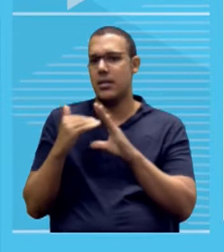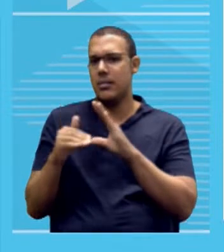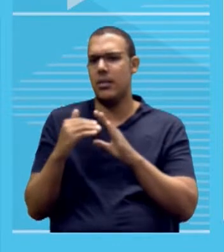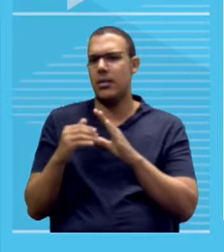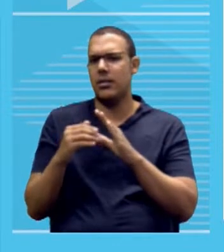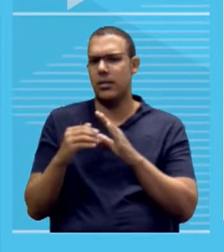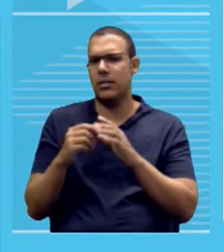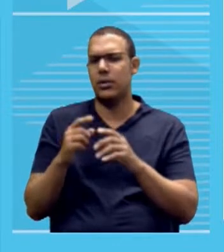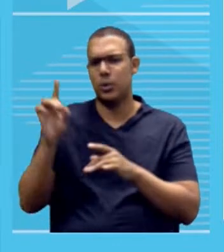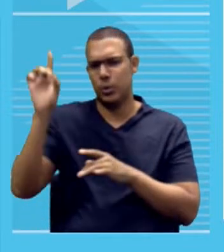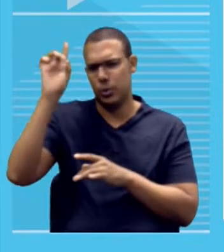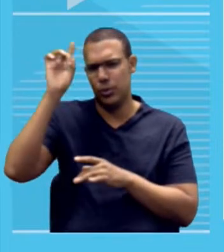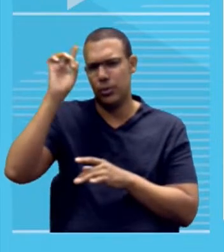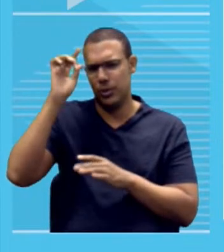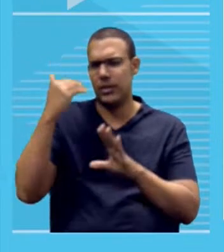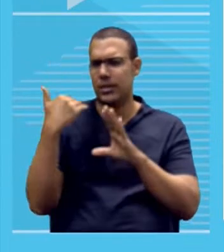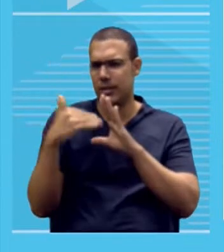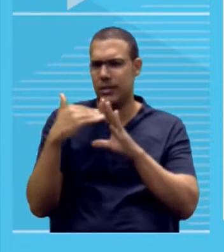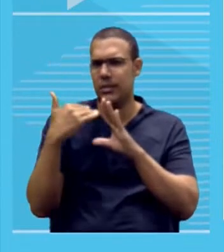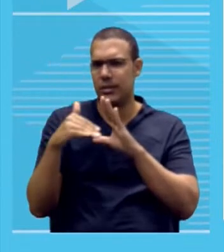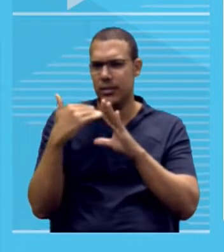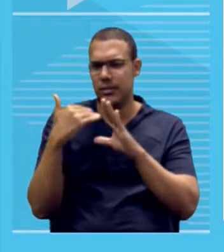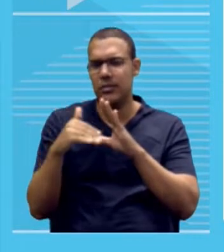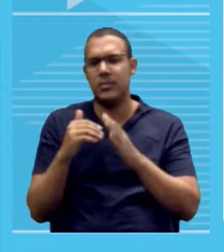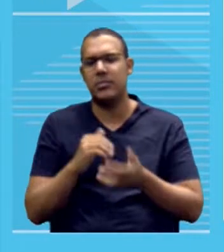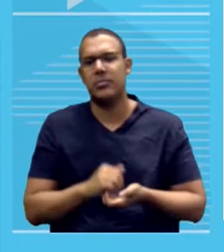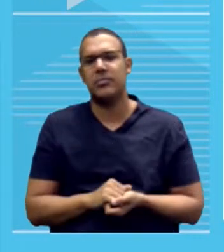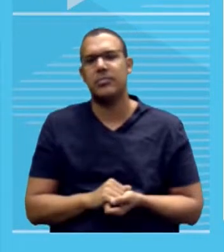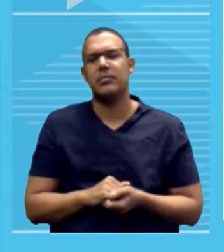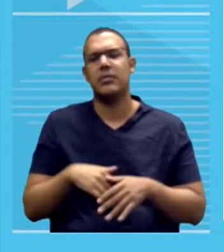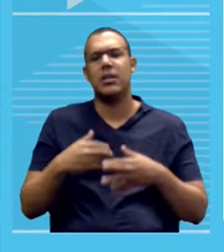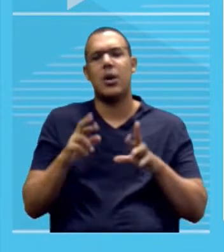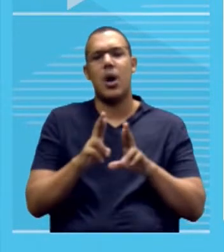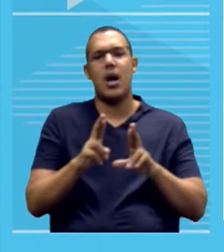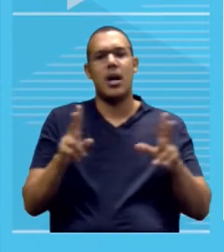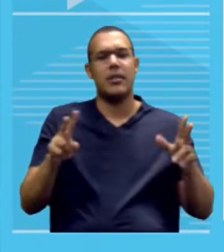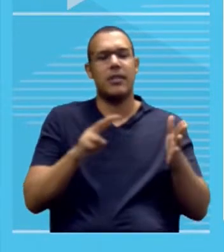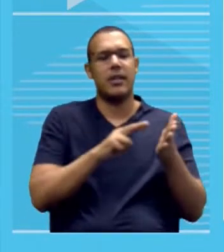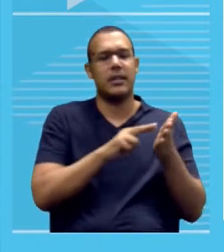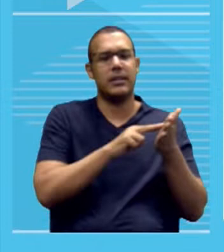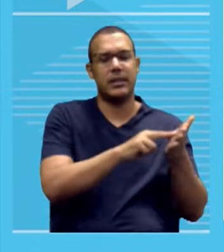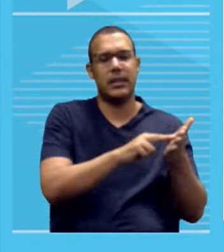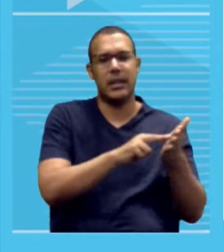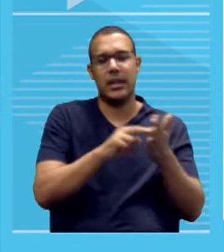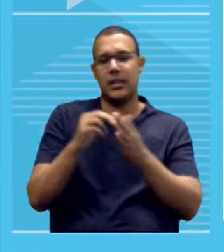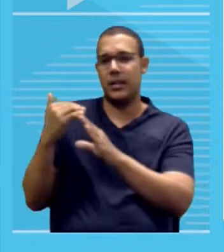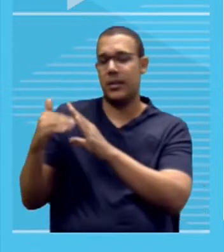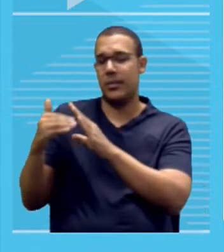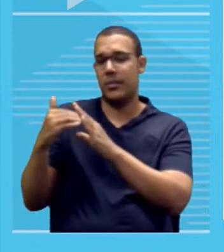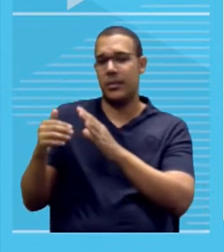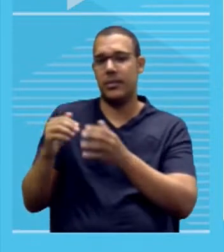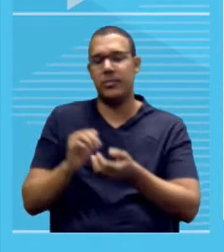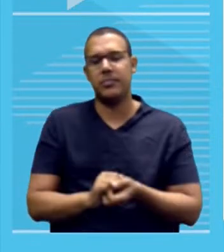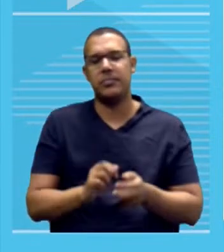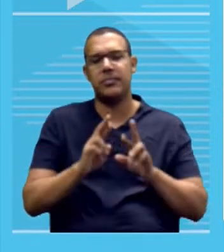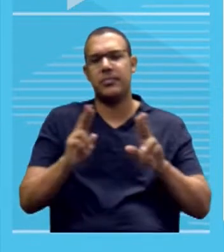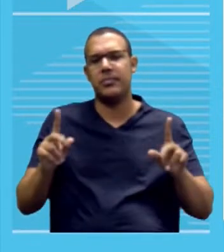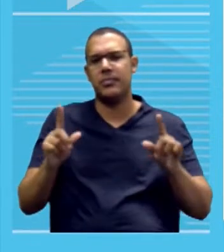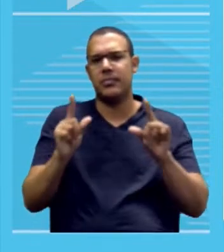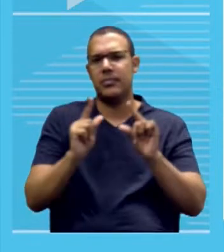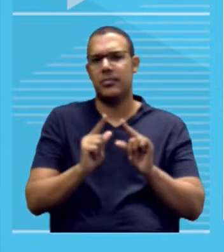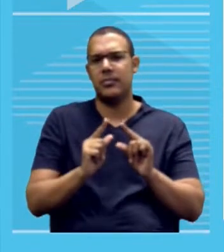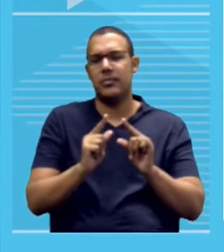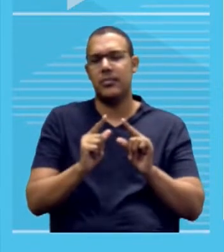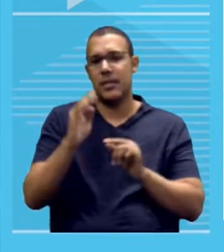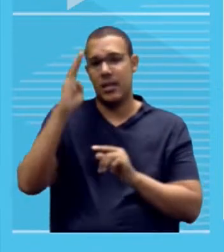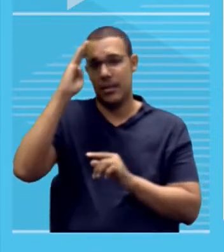praticamente todo dia né gente praticamente todos os dias Qual é a diferença entre o e-mail e uma carta veja a diferença é muito pouca a